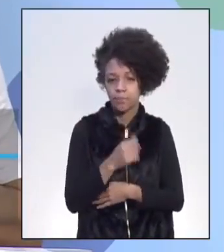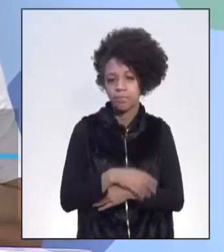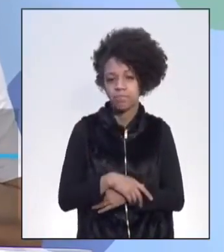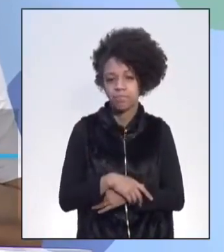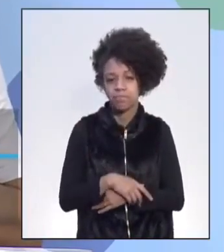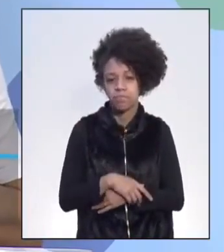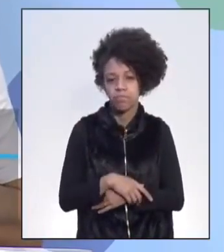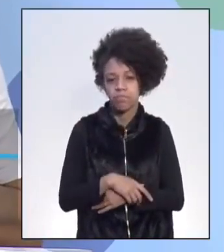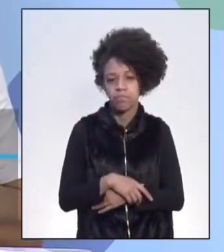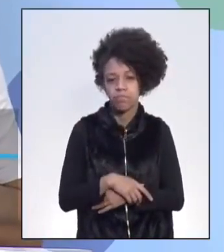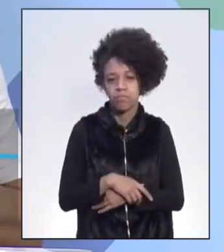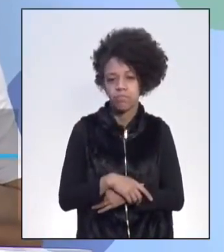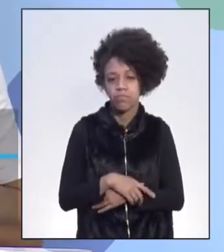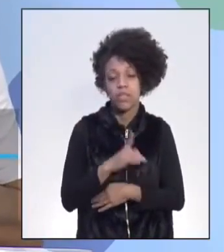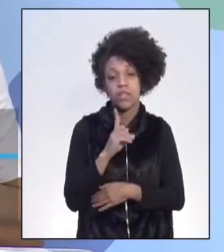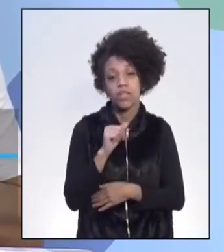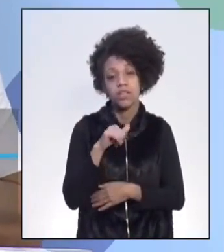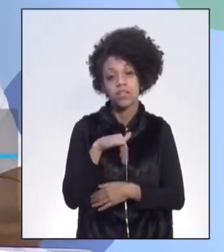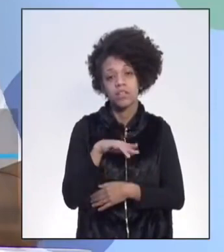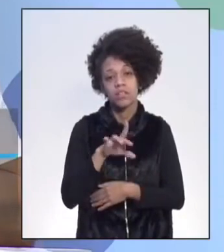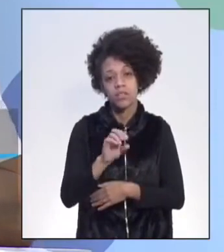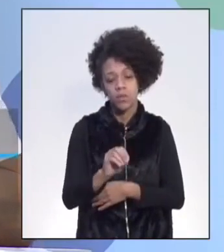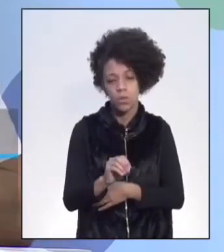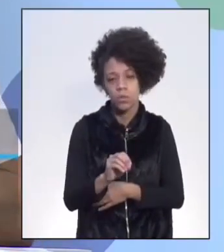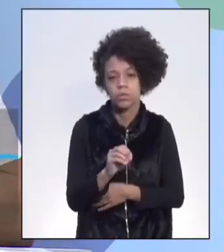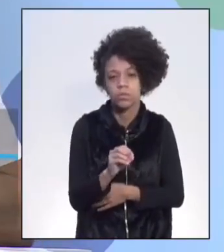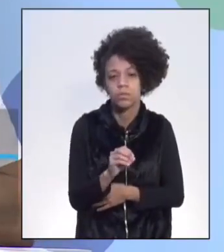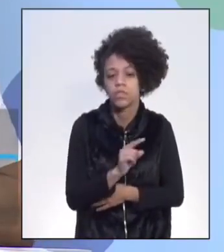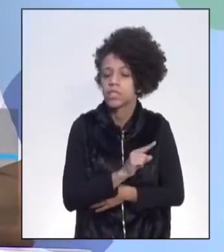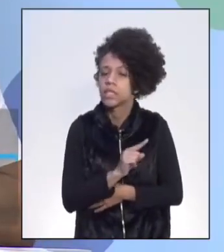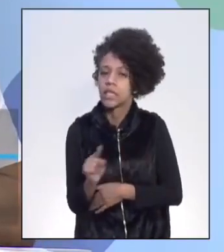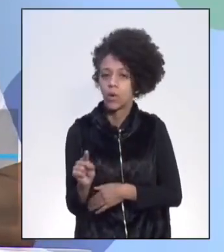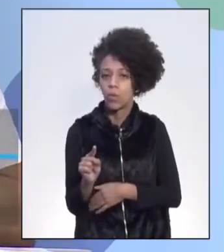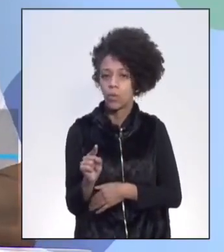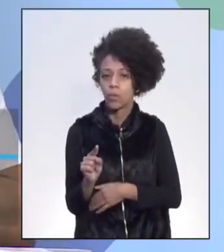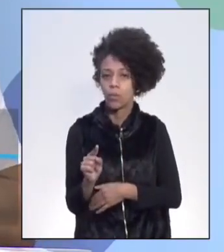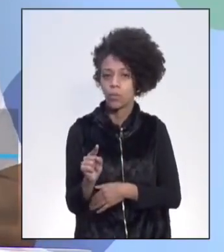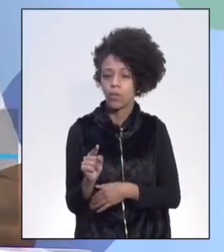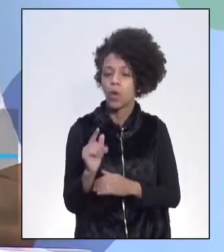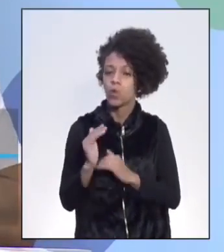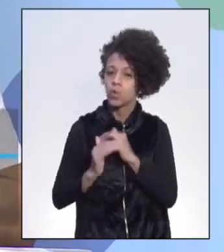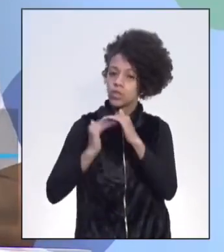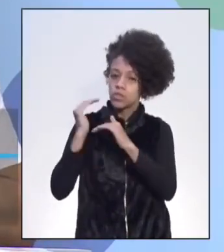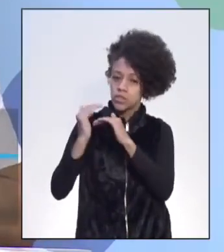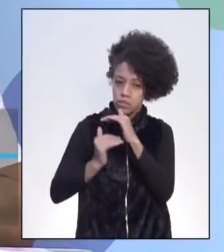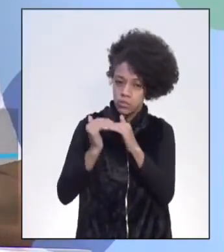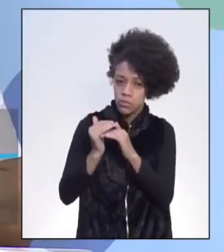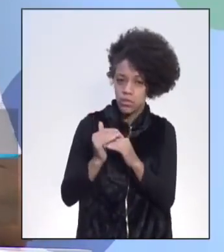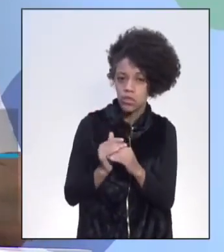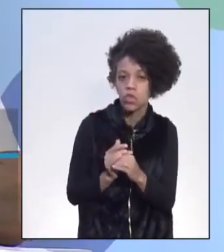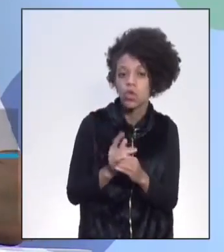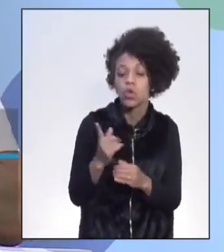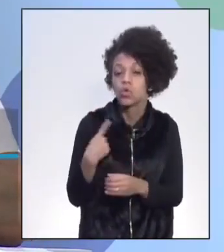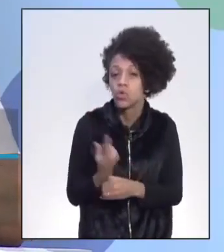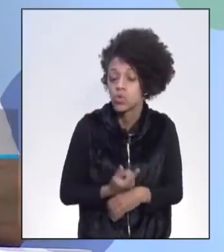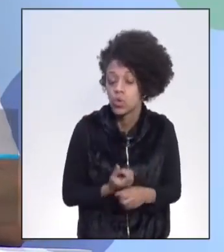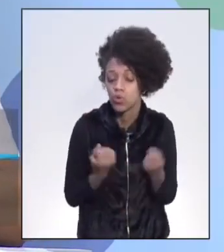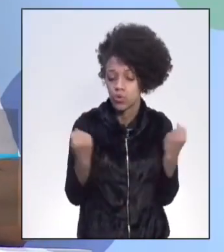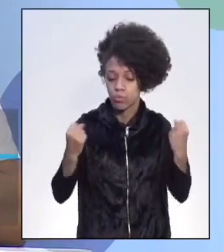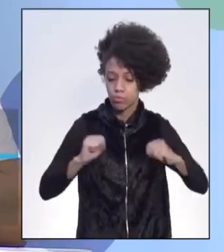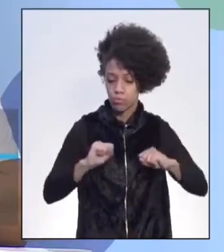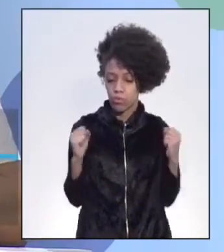que é Danilo. Danilo escreveu o seguinte: não, o desenvolvimento foi de nossos